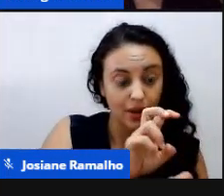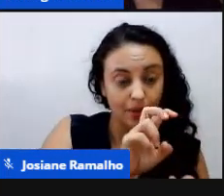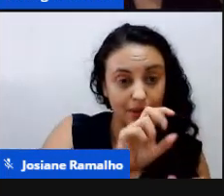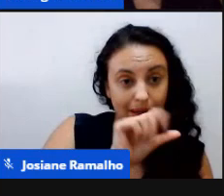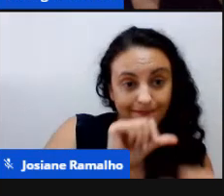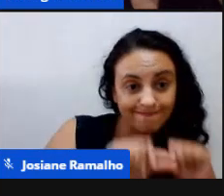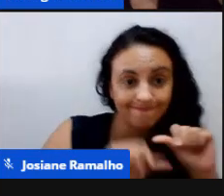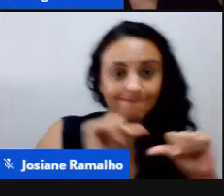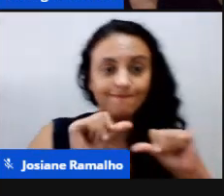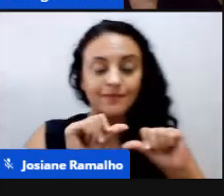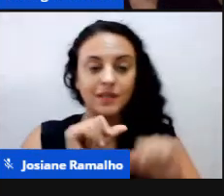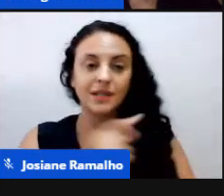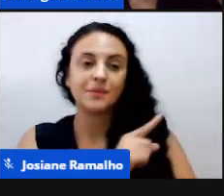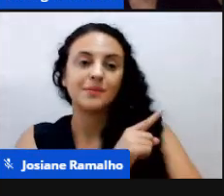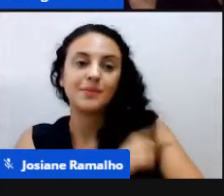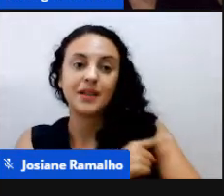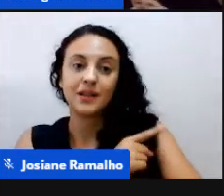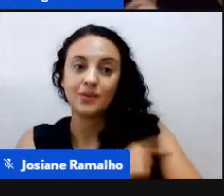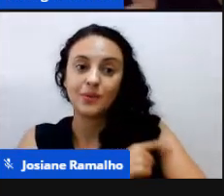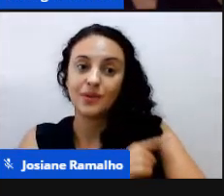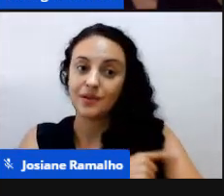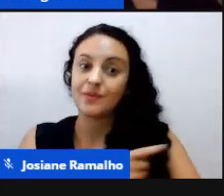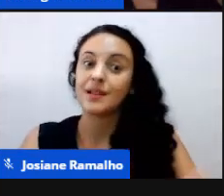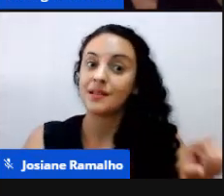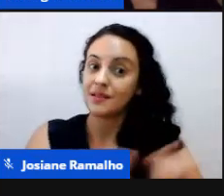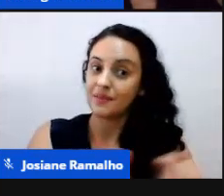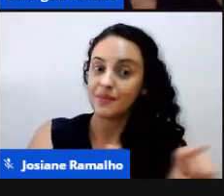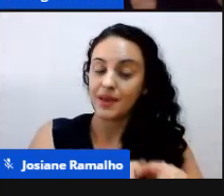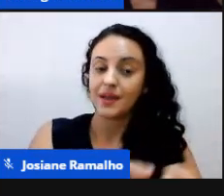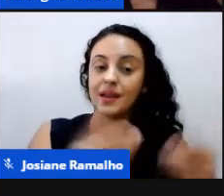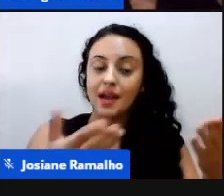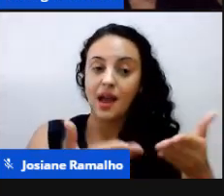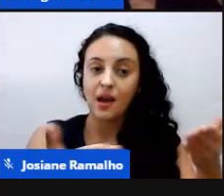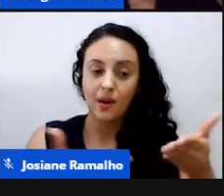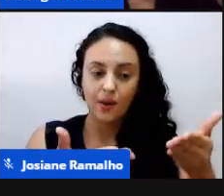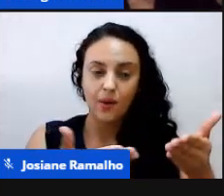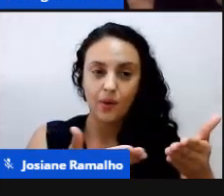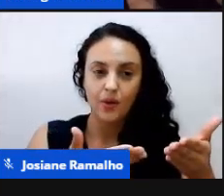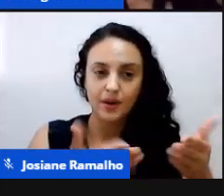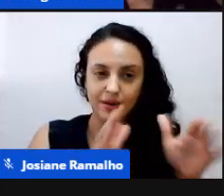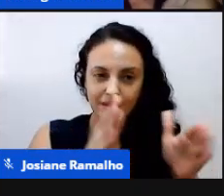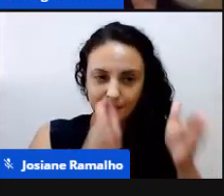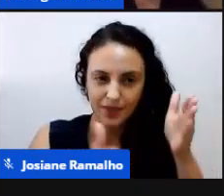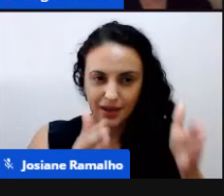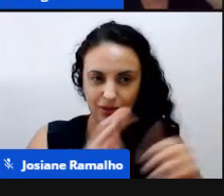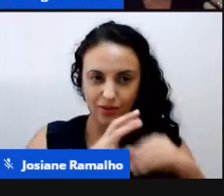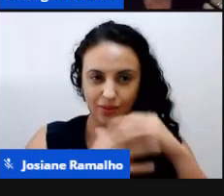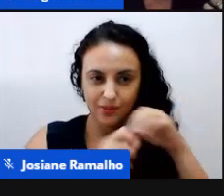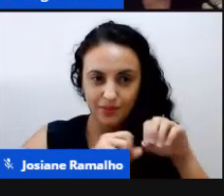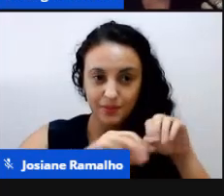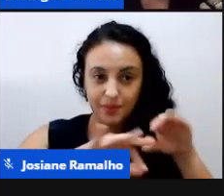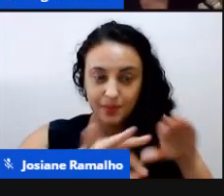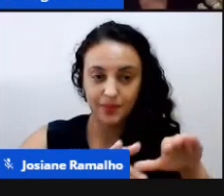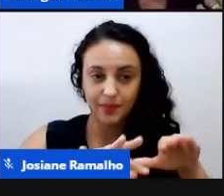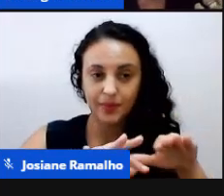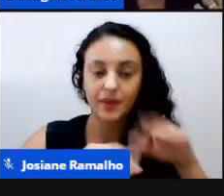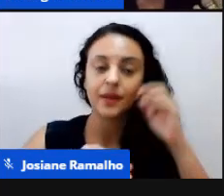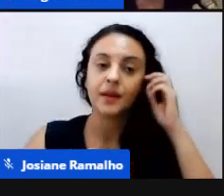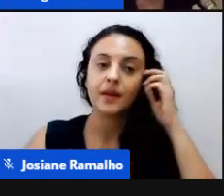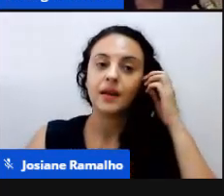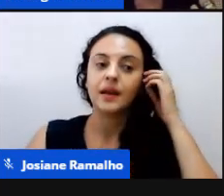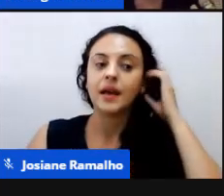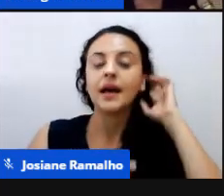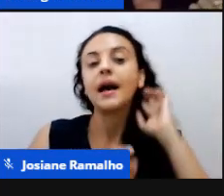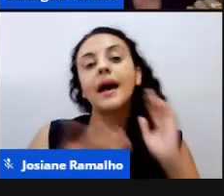que também, nesse momento de pandemia, essa criança que está no primeiro ano, no ano anterior, ela estava no grupo